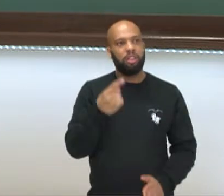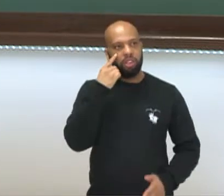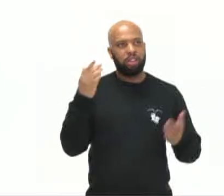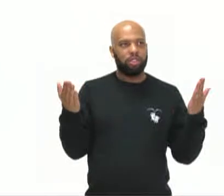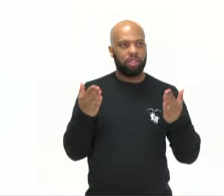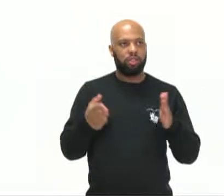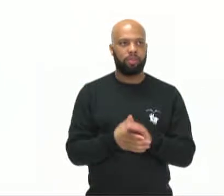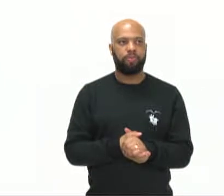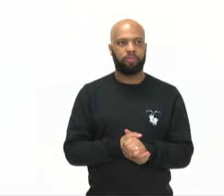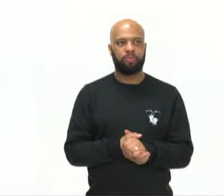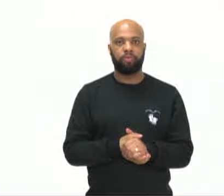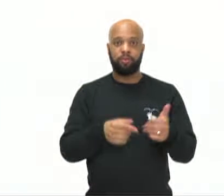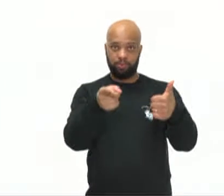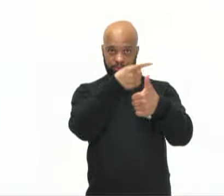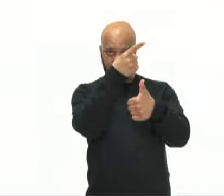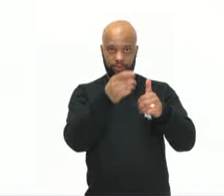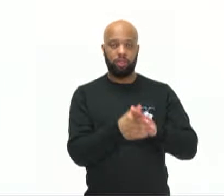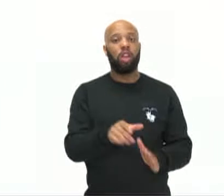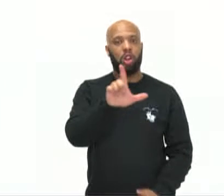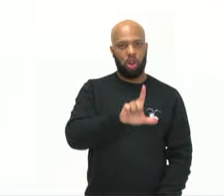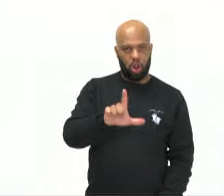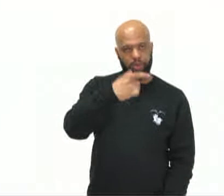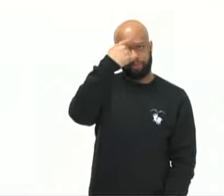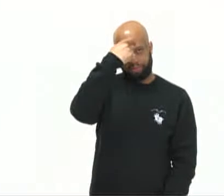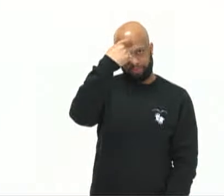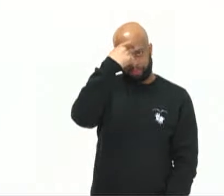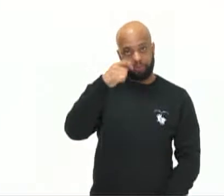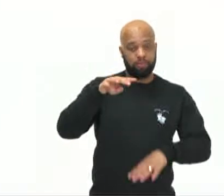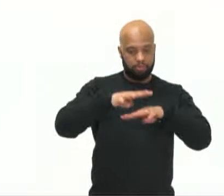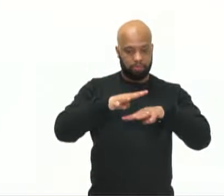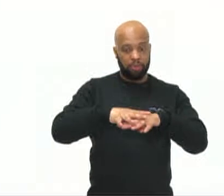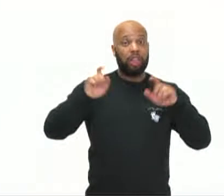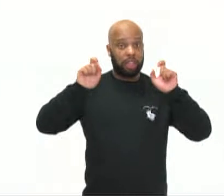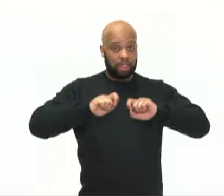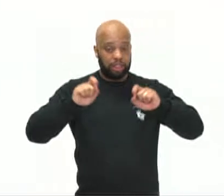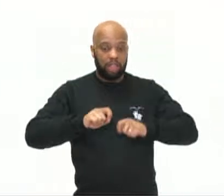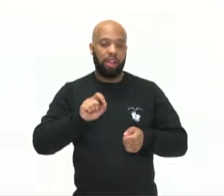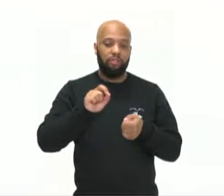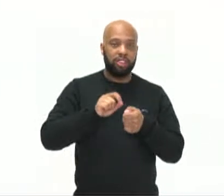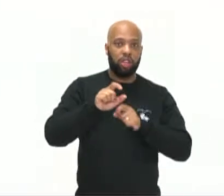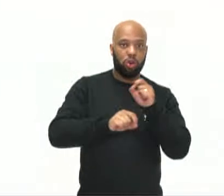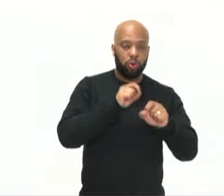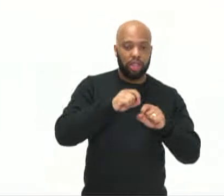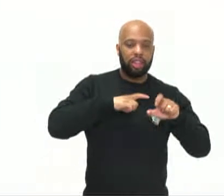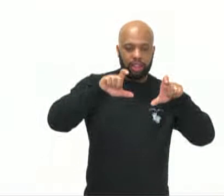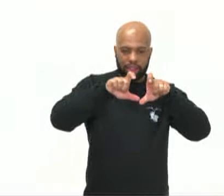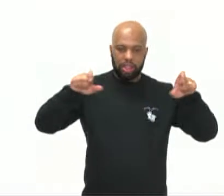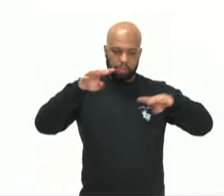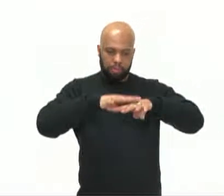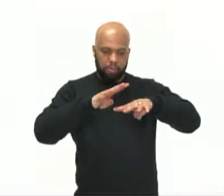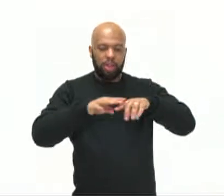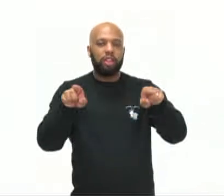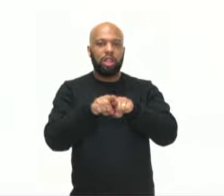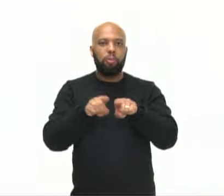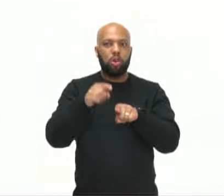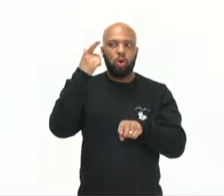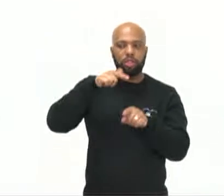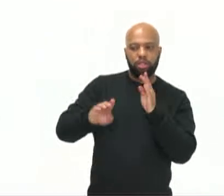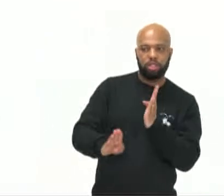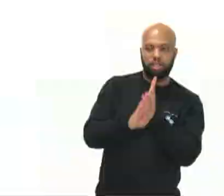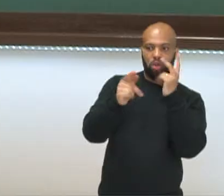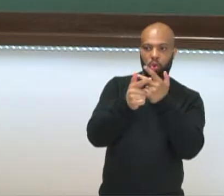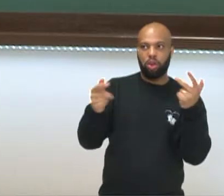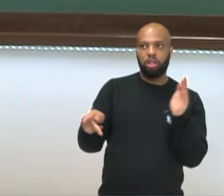então. 1. Lógico-matemática é a capacidade de realizar operações numéricas e de fazer deduções. Então, aqui é